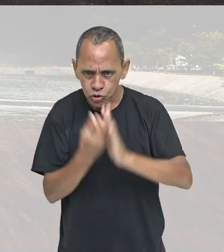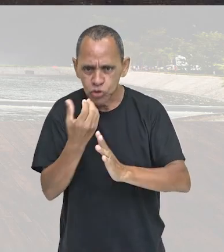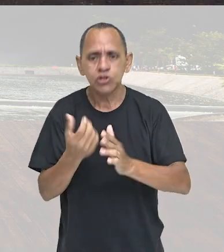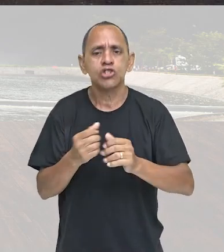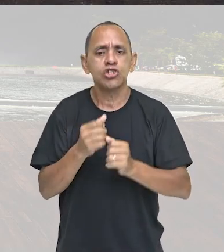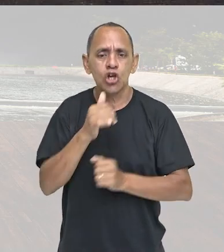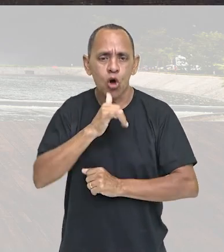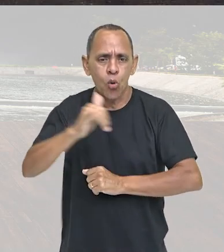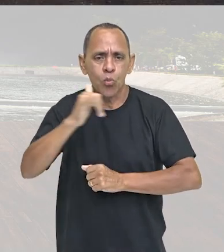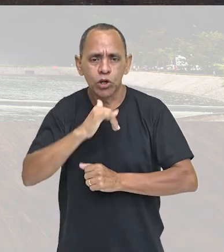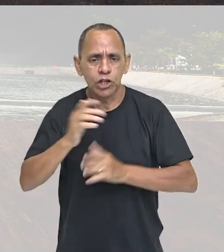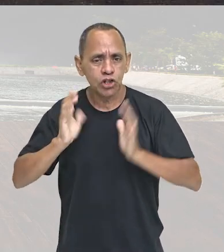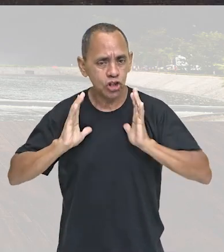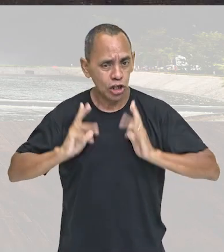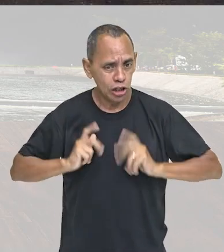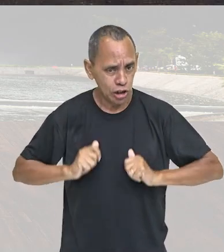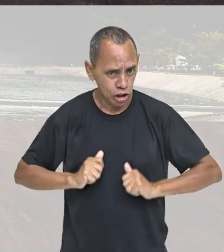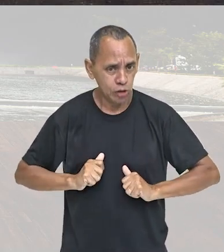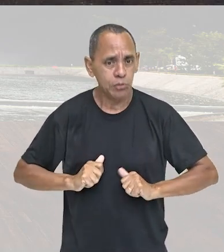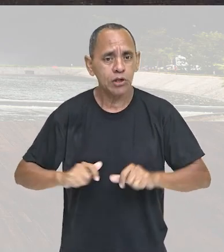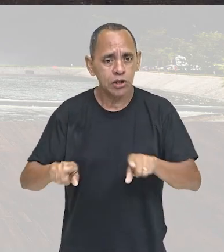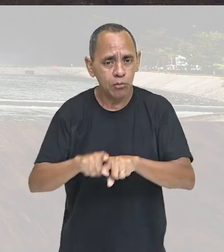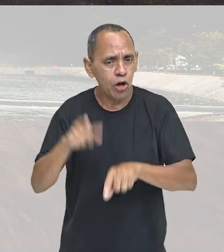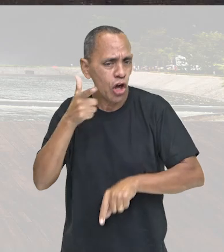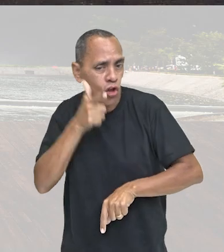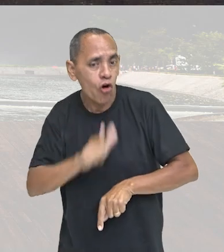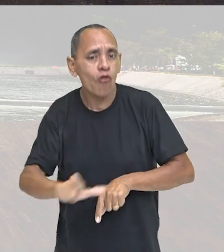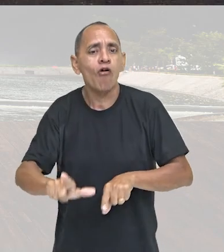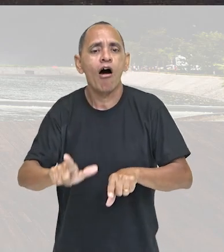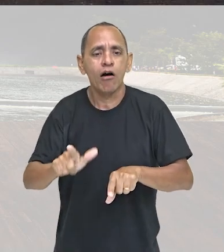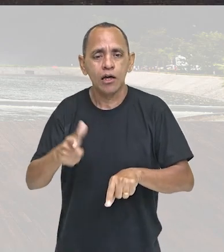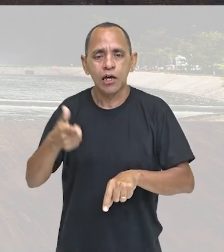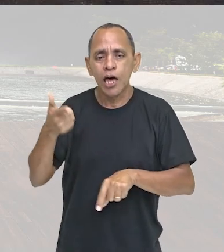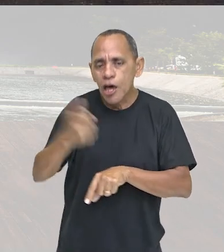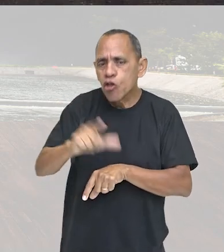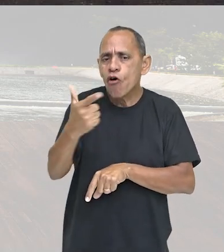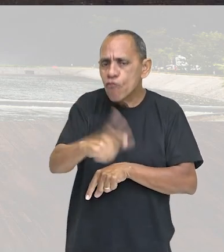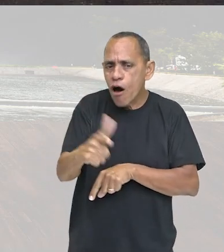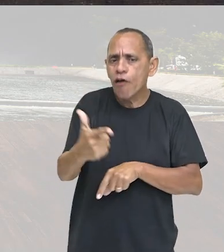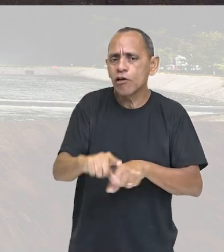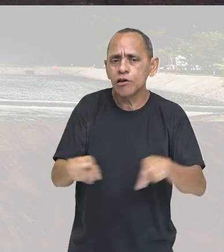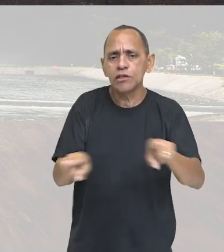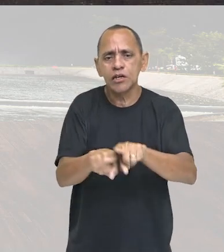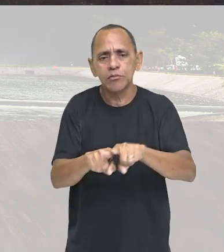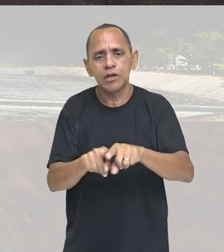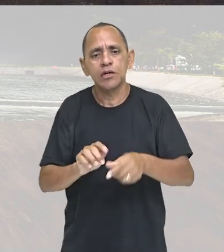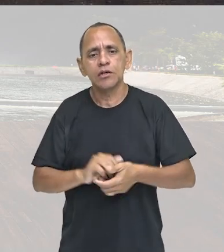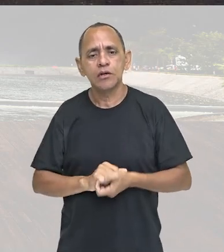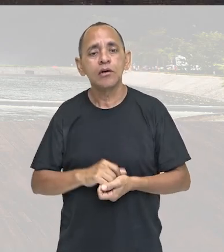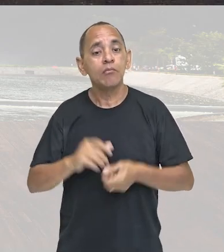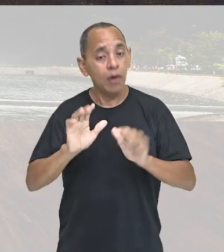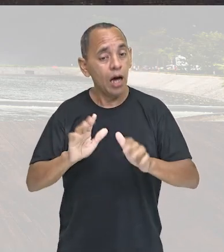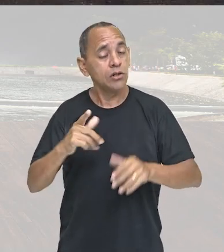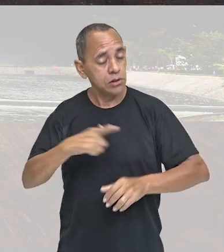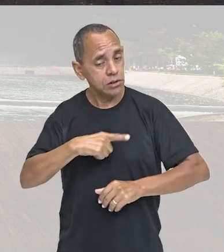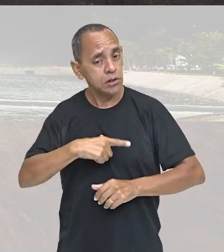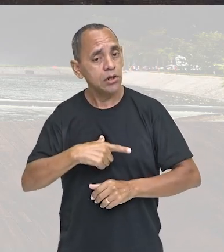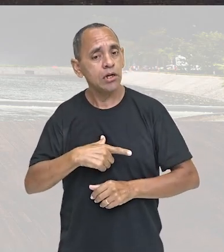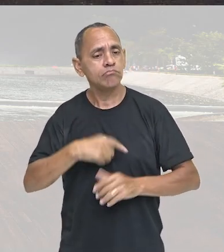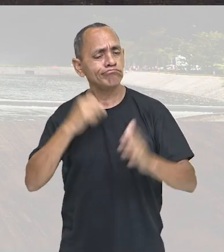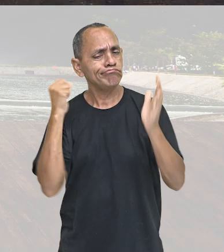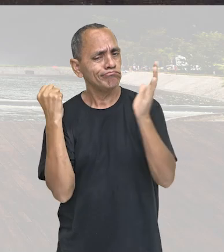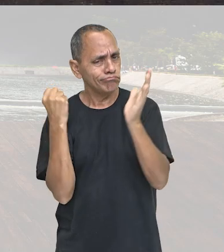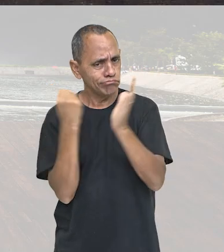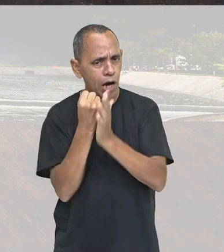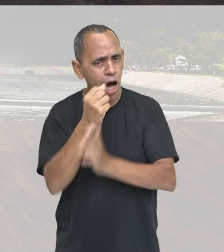na construção de uma usina hidrelétrica, como o impacto ambiental do lago. É uma delas, né, pessoal? E aí, para